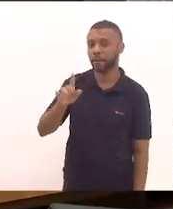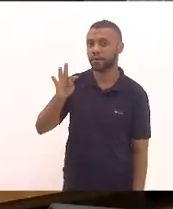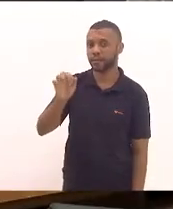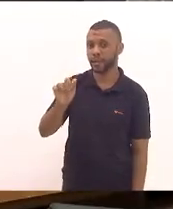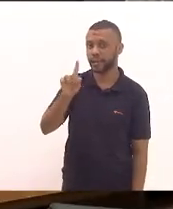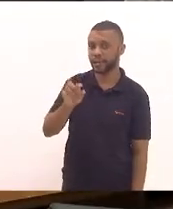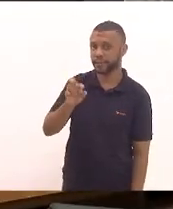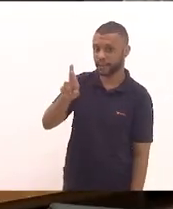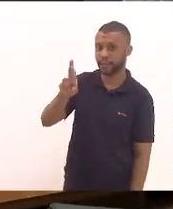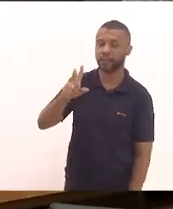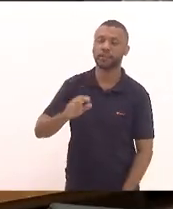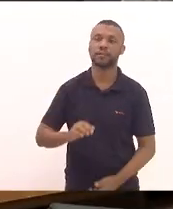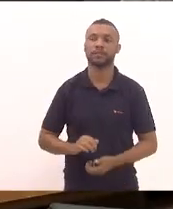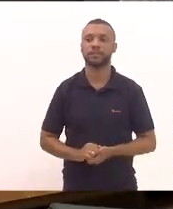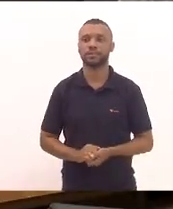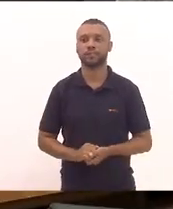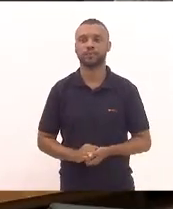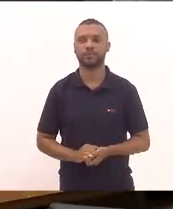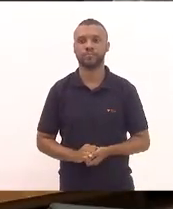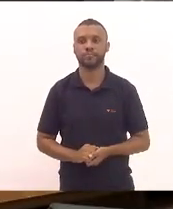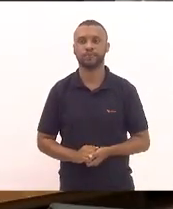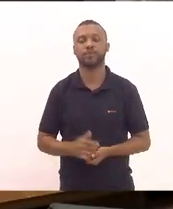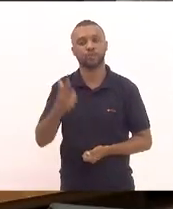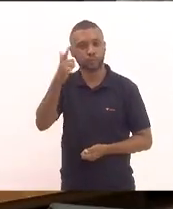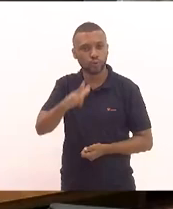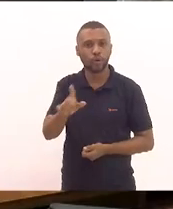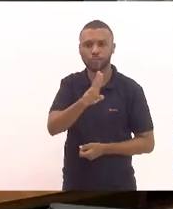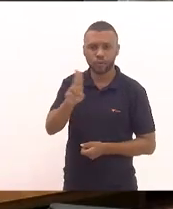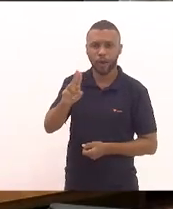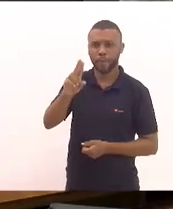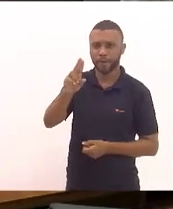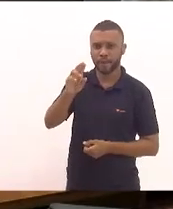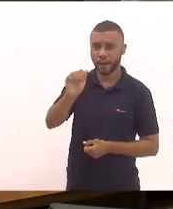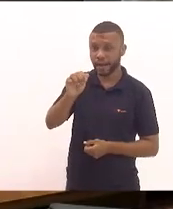Deputada Adriana Baltazar.